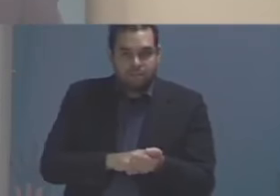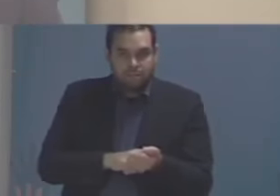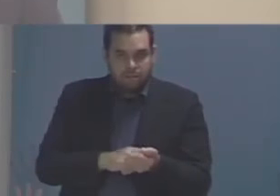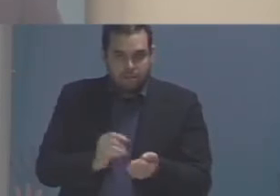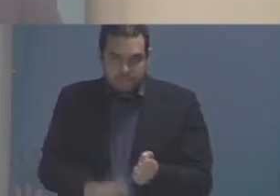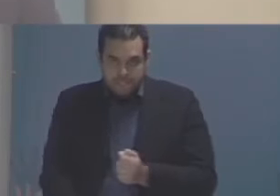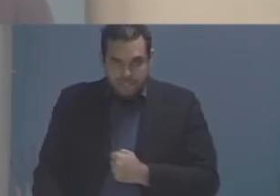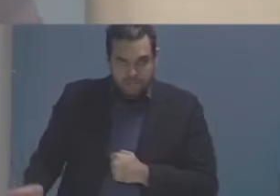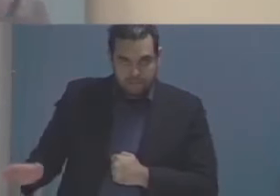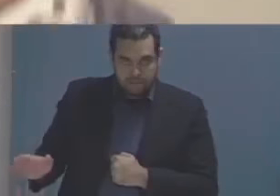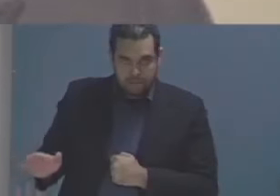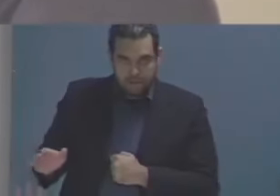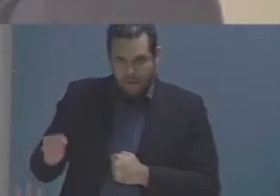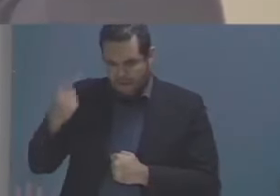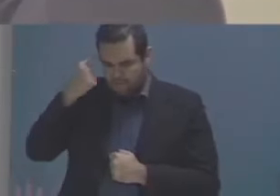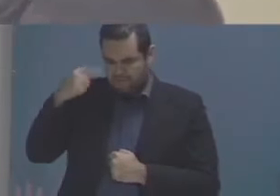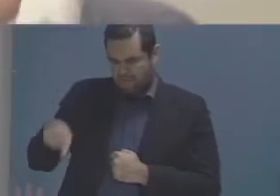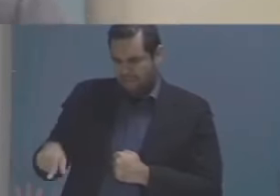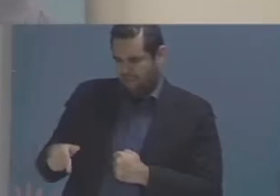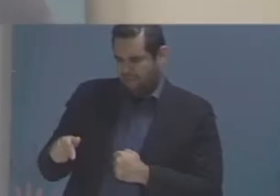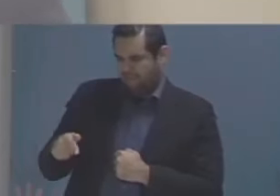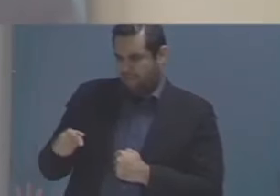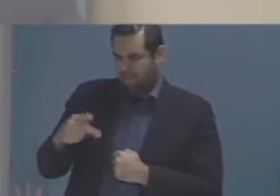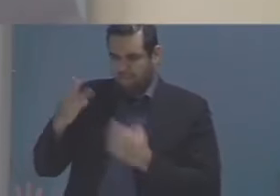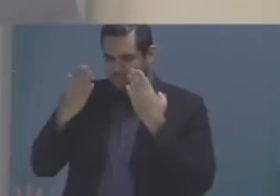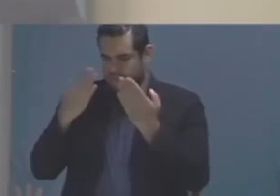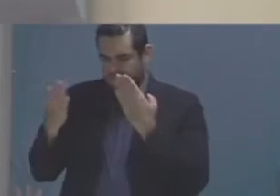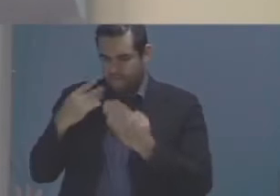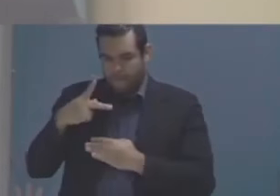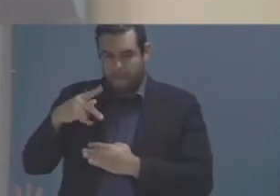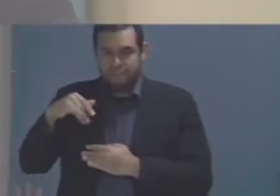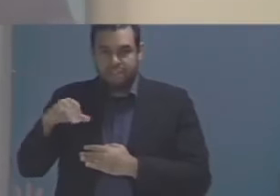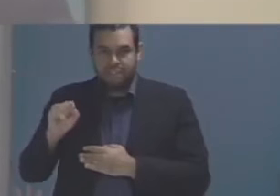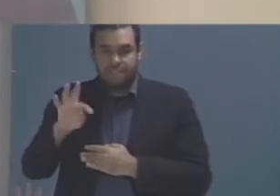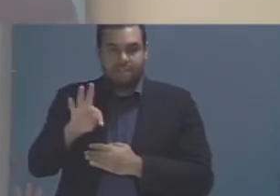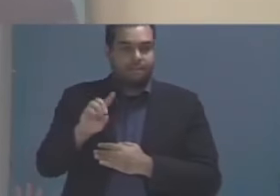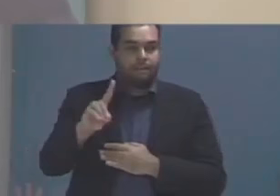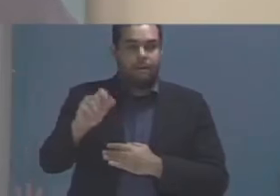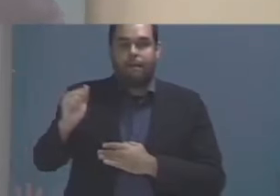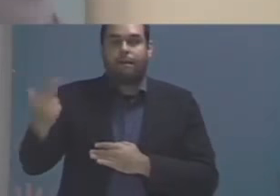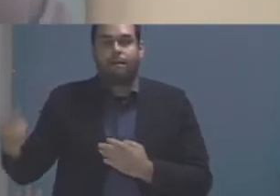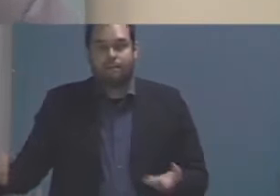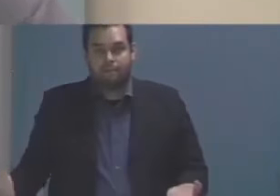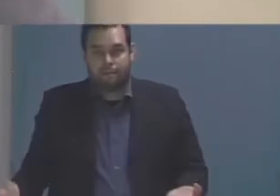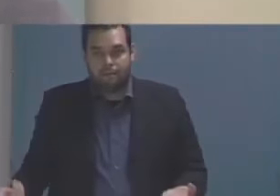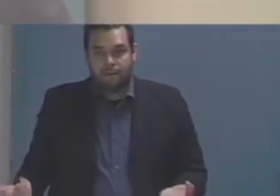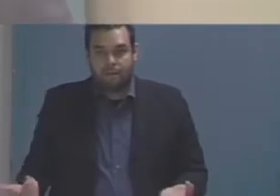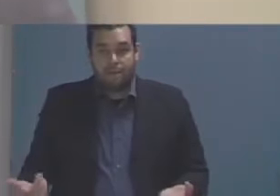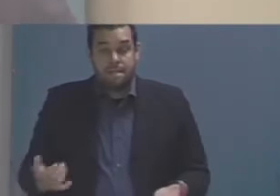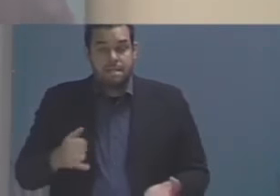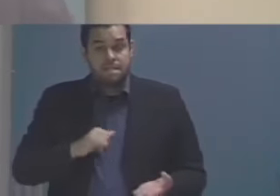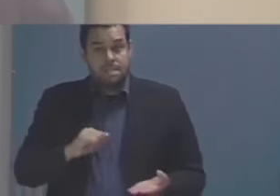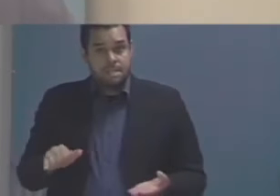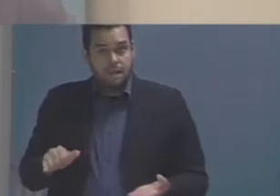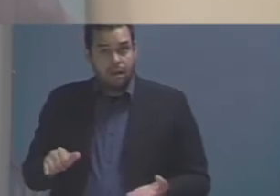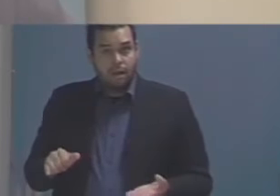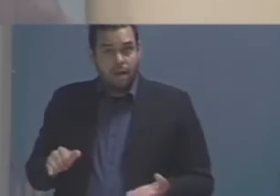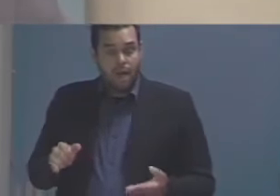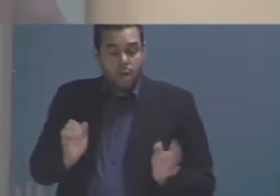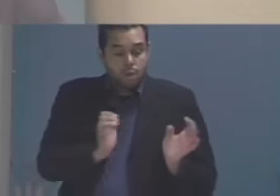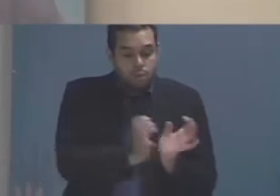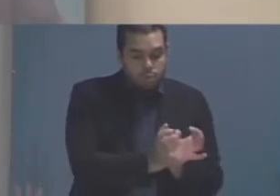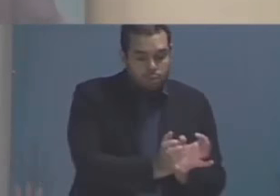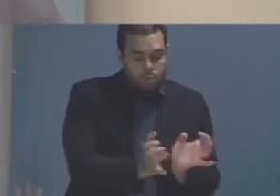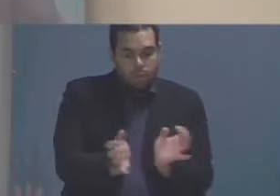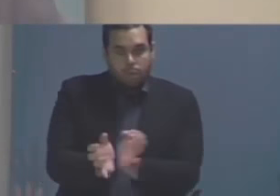estudar essa patologia nem existe. Eu levanto a mão. Eu sou portador de TDAH. Eu sou super desatento. Quando você tem esse, quando